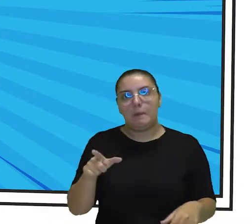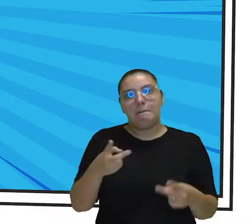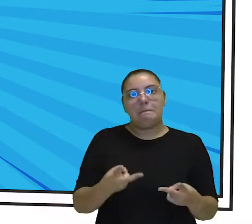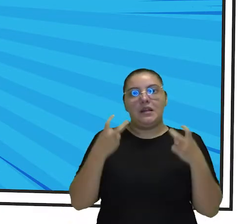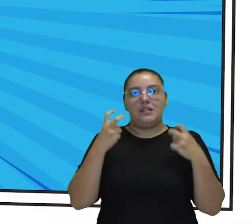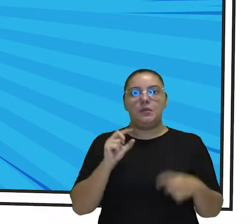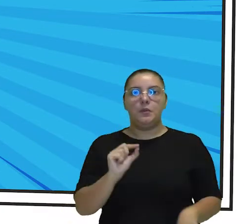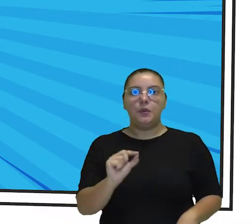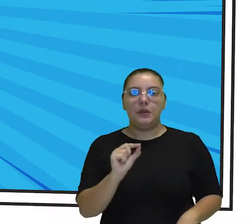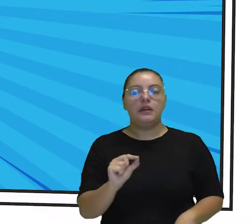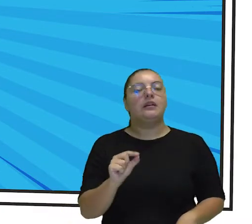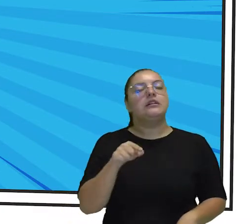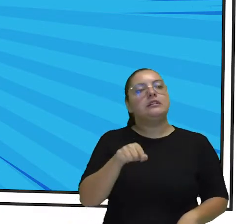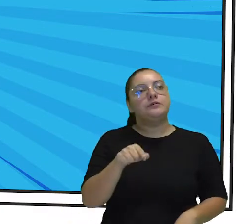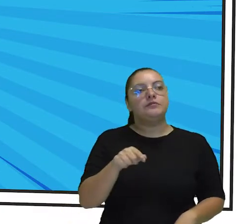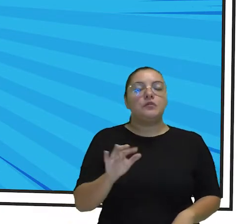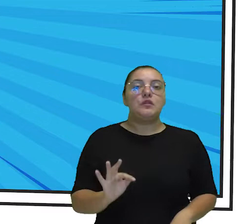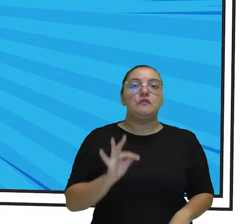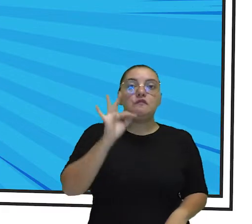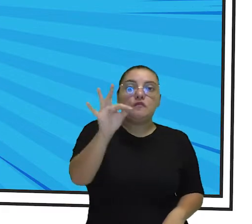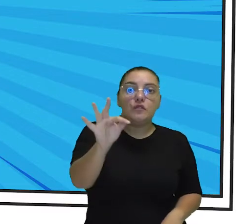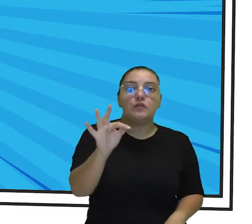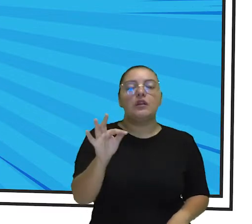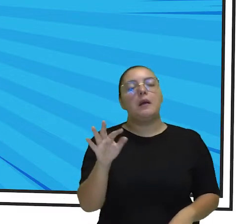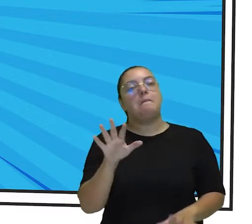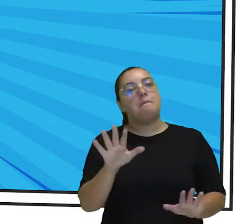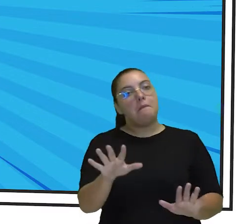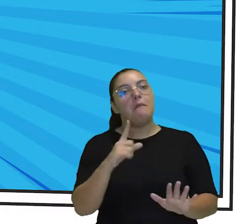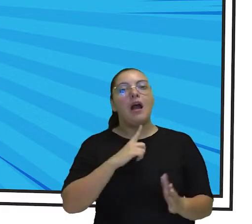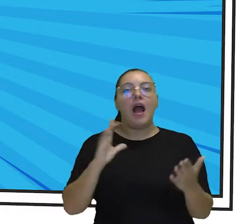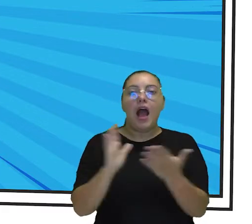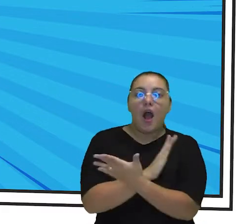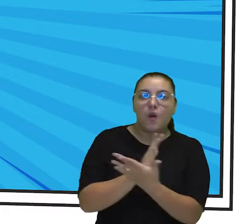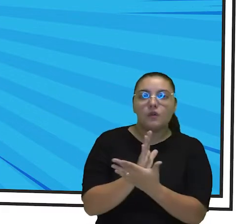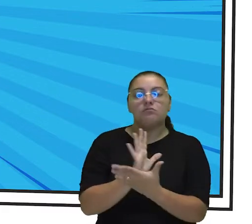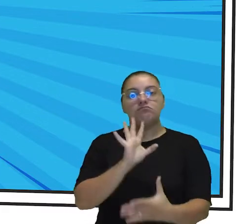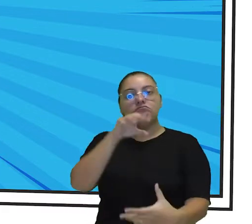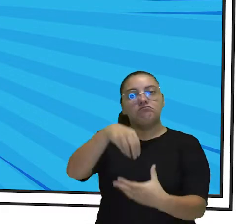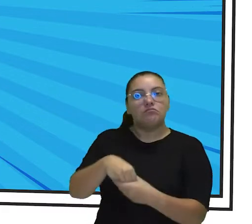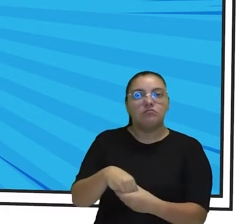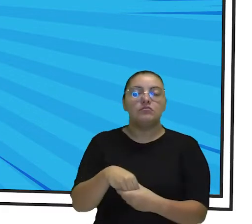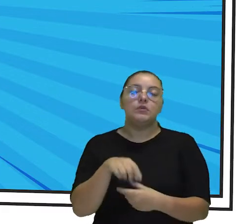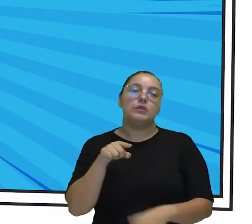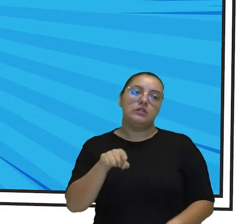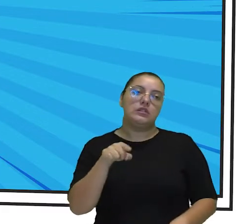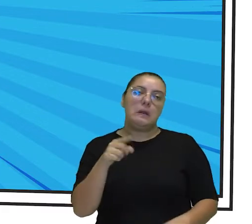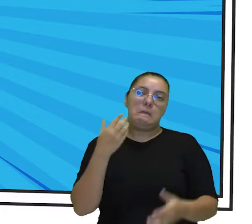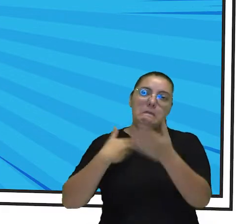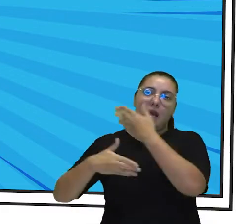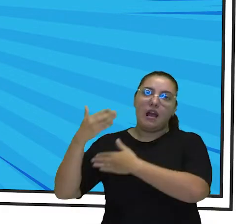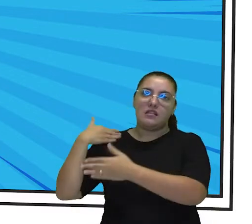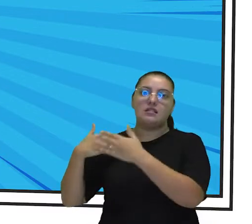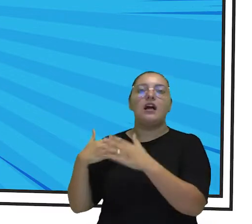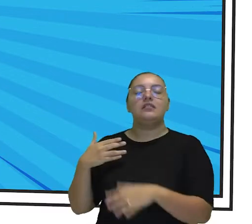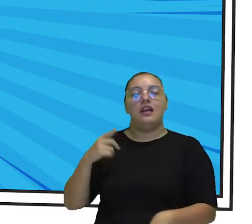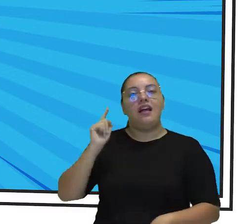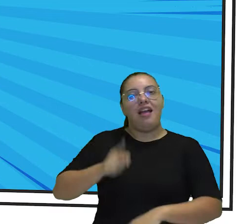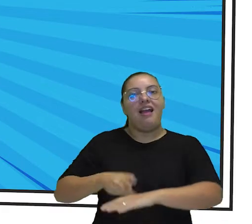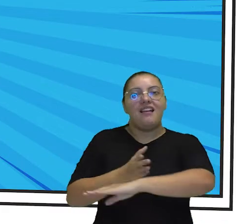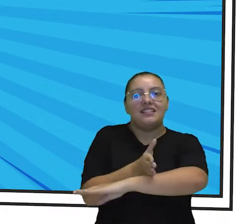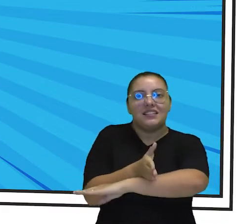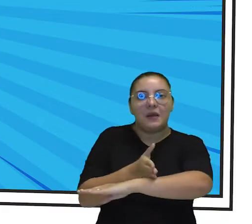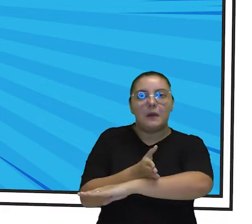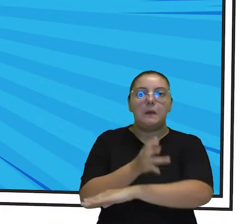notar este futuro, mas ainda enraizado em elementos anteriores que é a Idade Média, como,